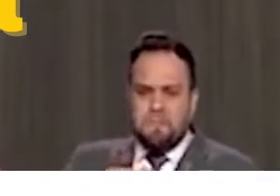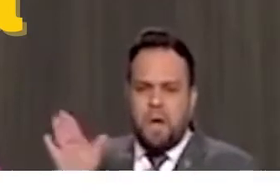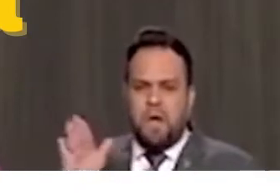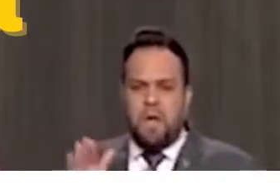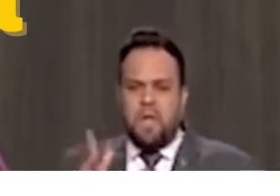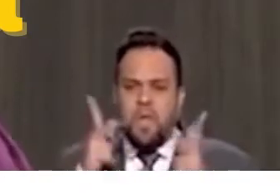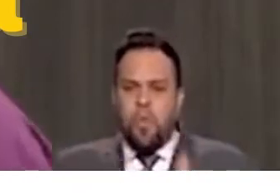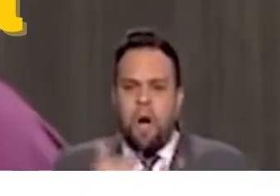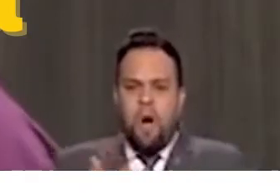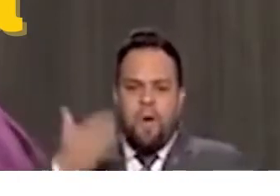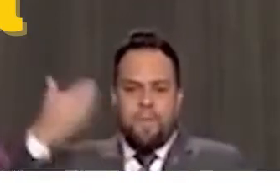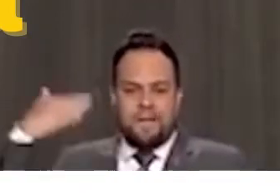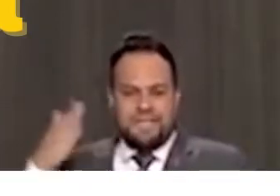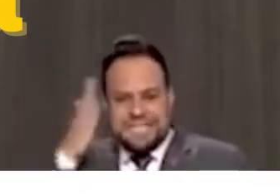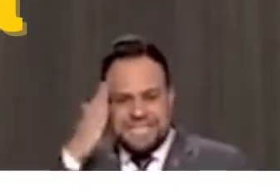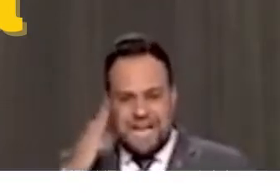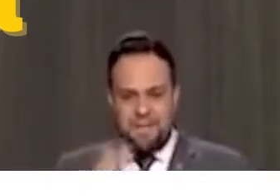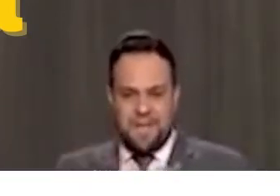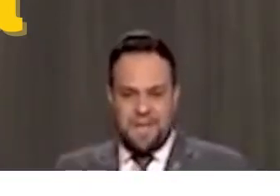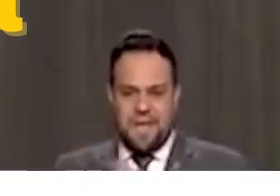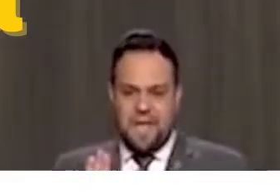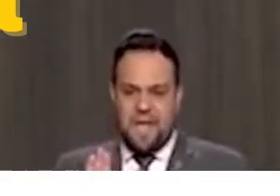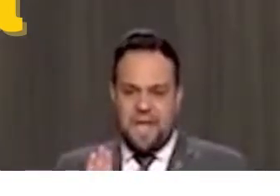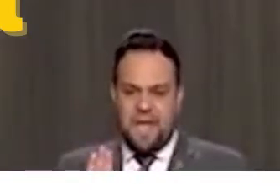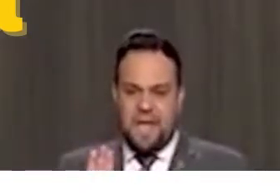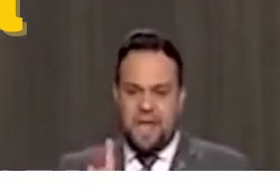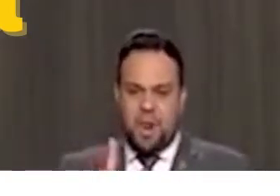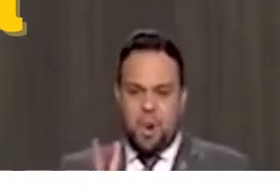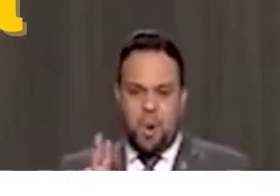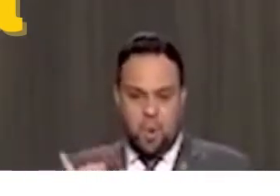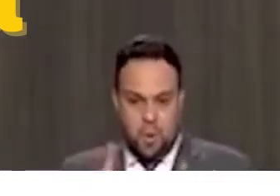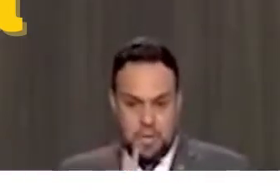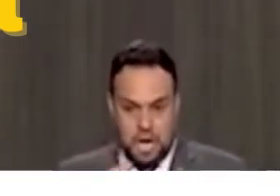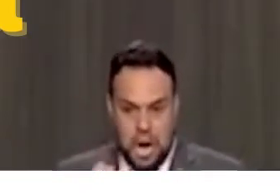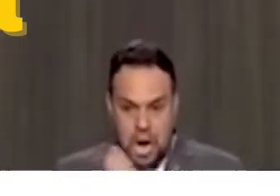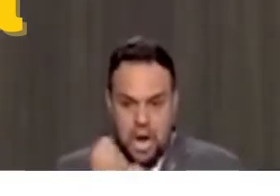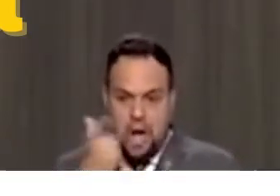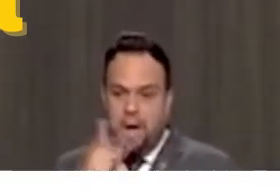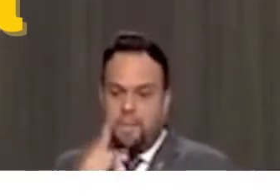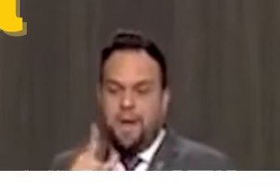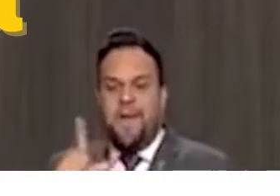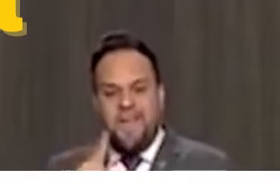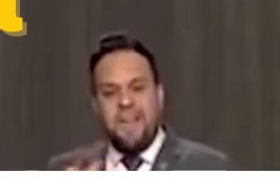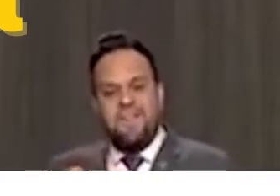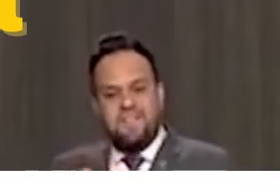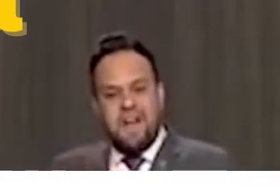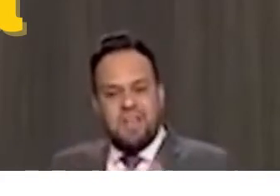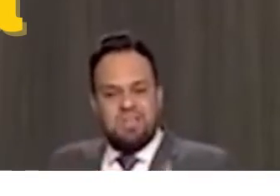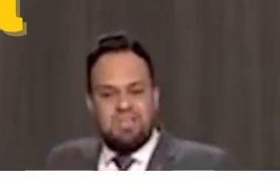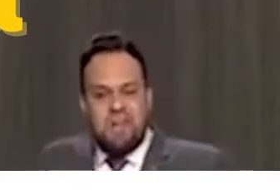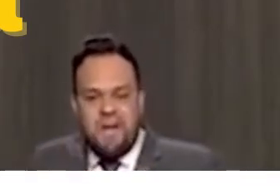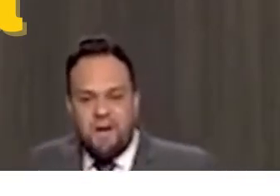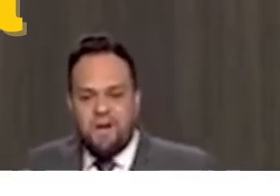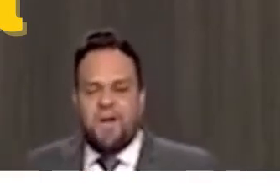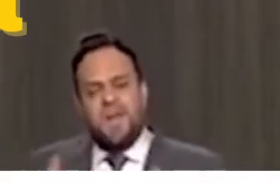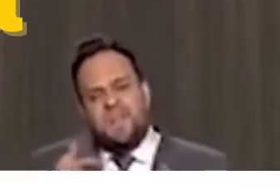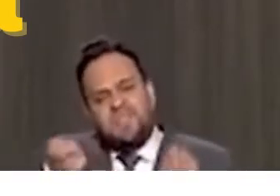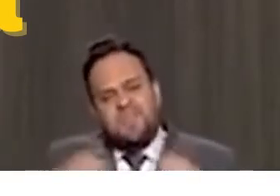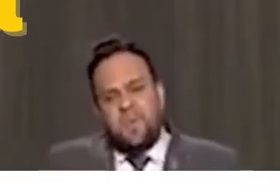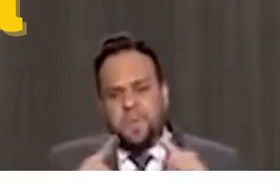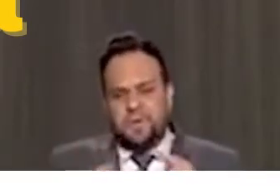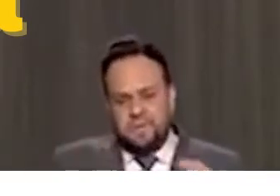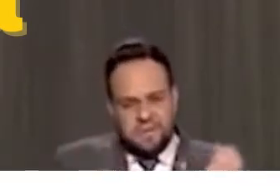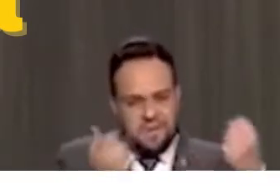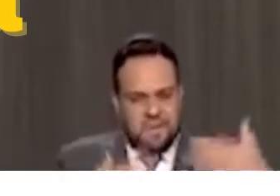passado. Você sabe como o Lula está conseguindo apoios por aí, com lideranças políticas? Negociando. Eu não vou falar aqui para não polemizar, mas